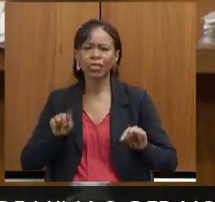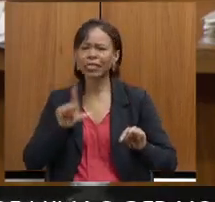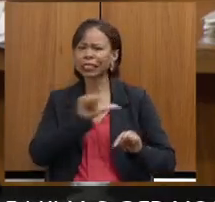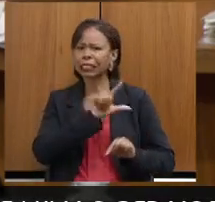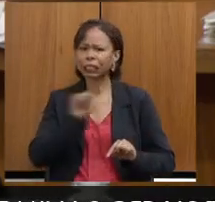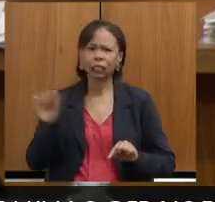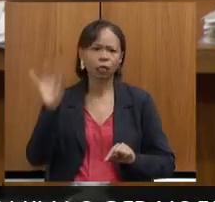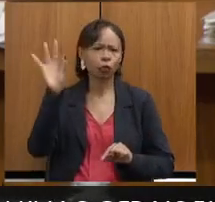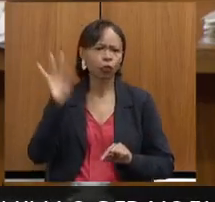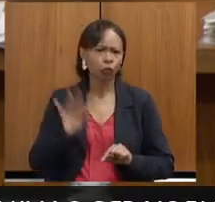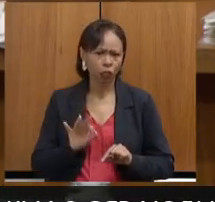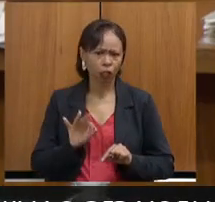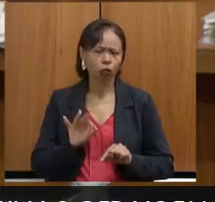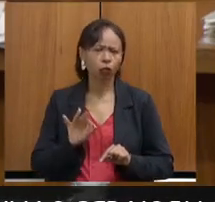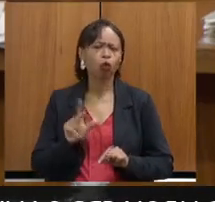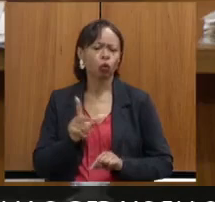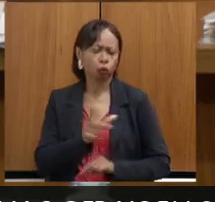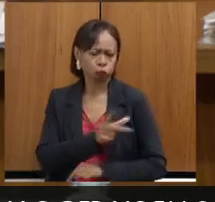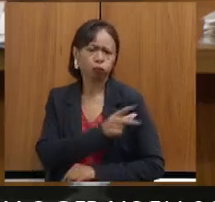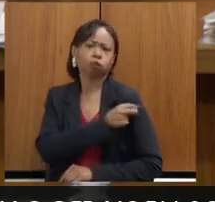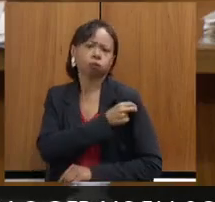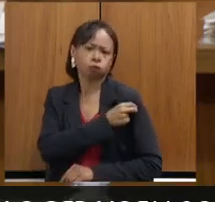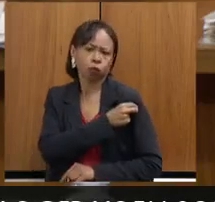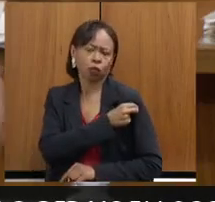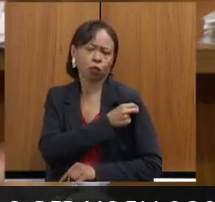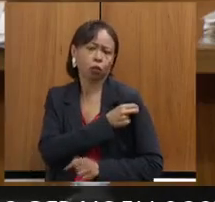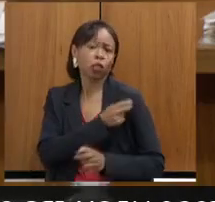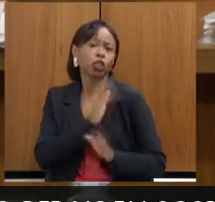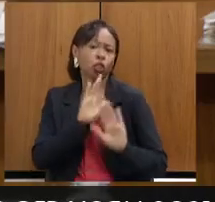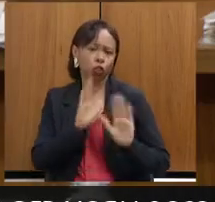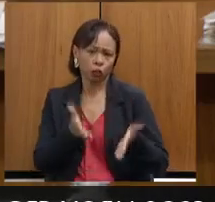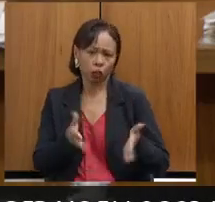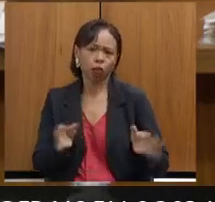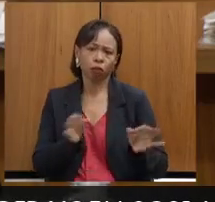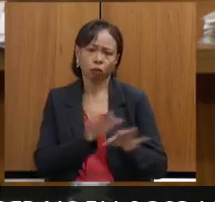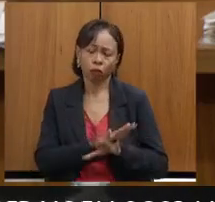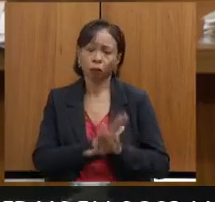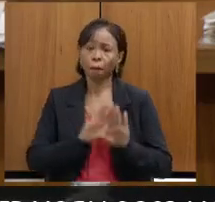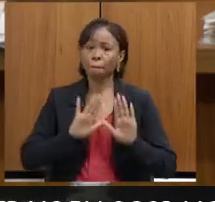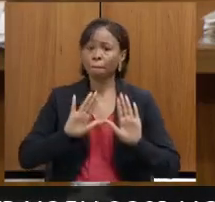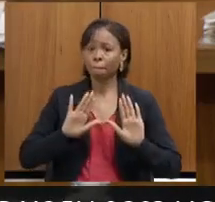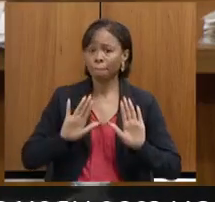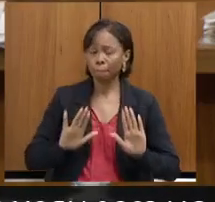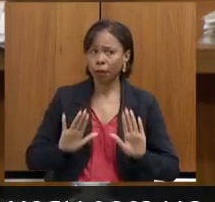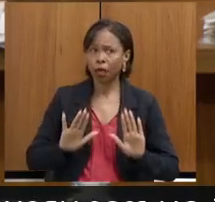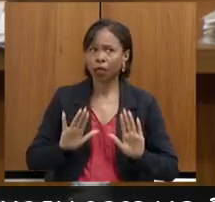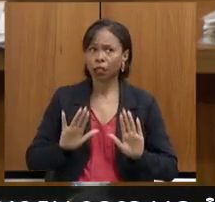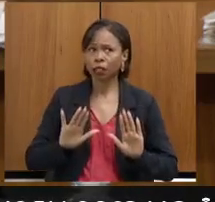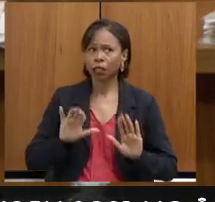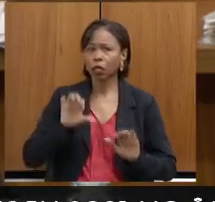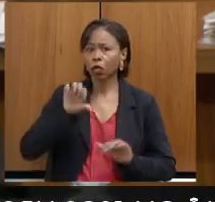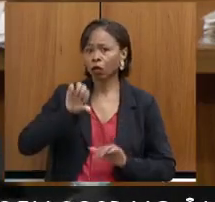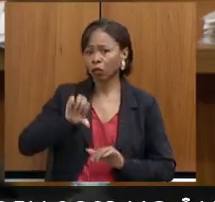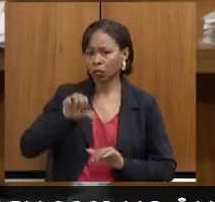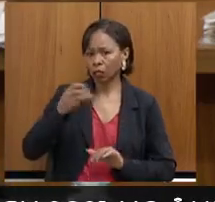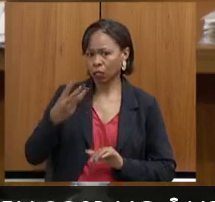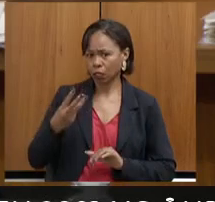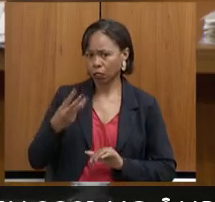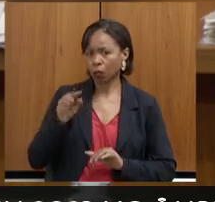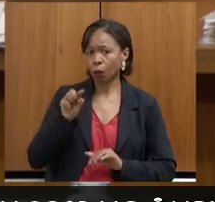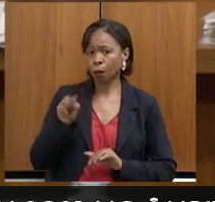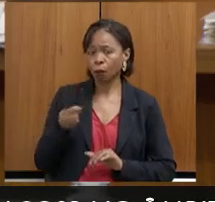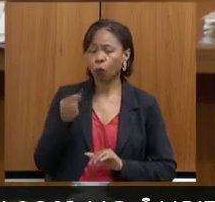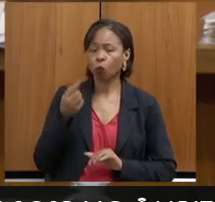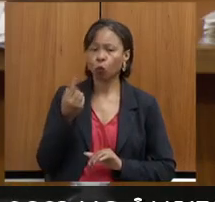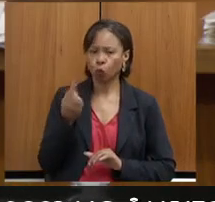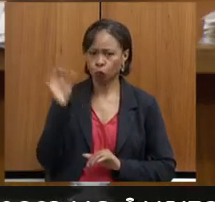Servidores que desejaram vacinar já foram vacinados mas a cobertura efetivas e 93.1 por cento em